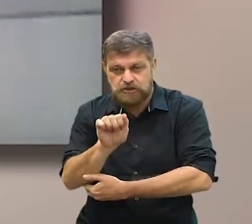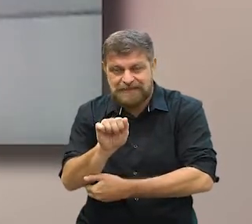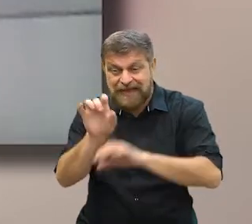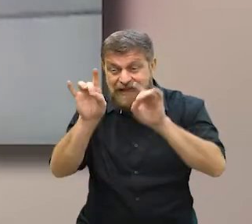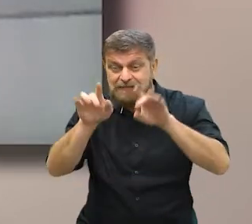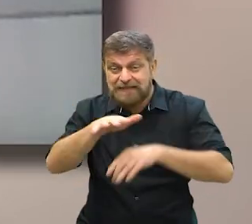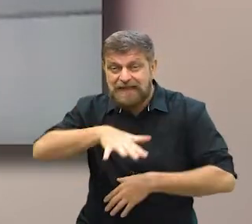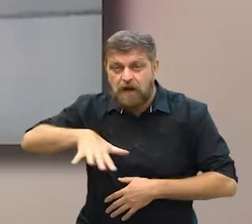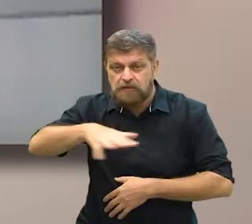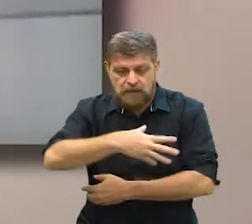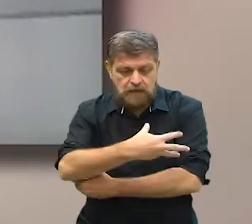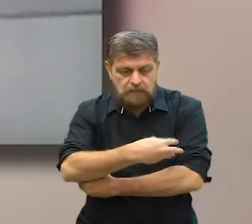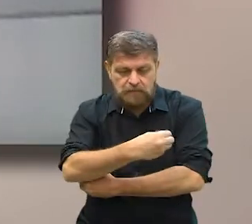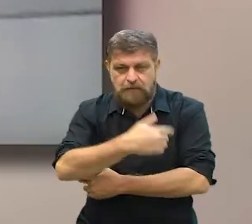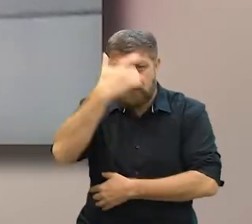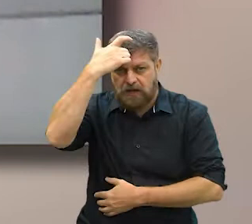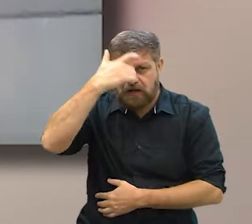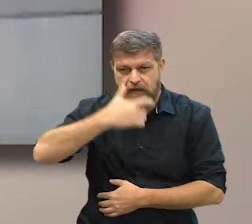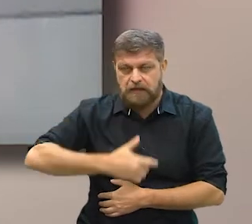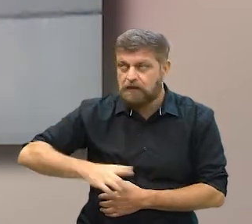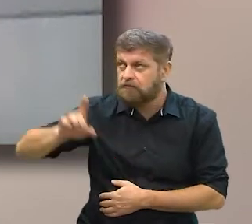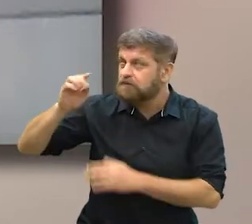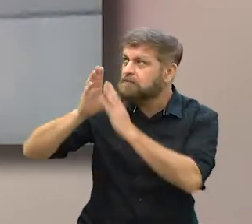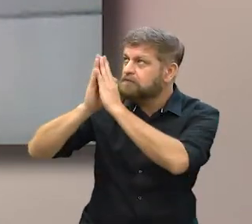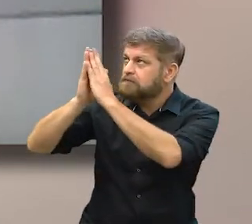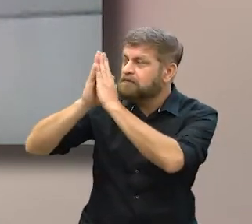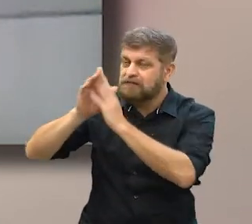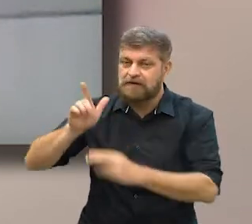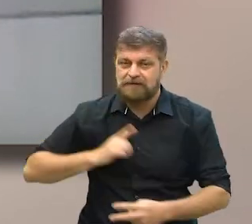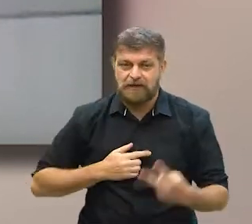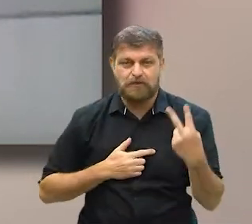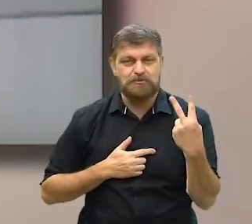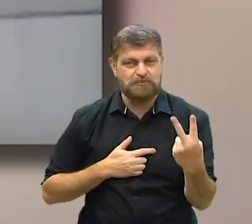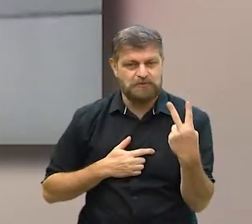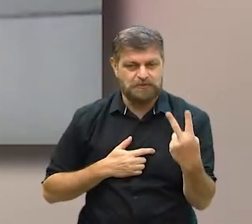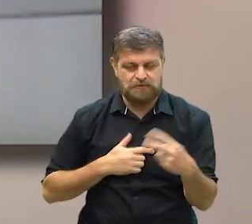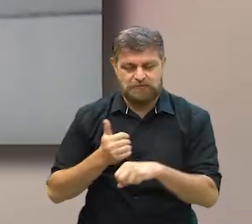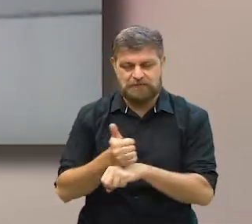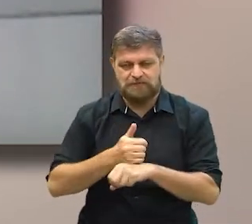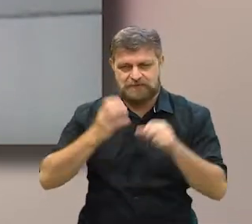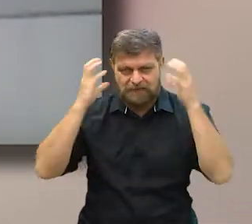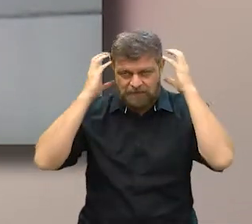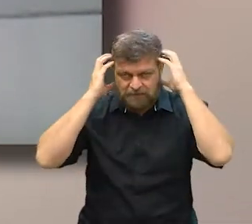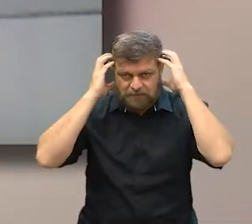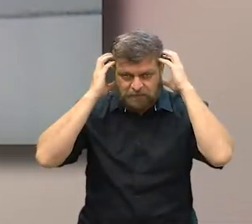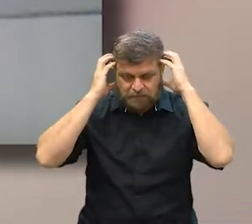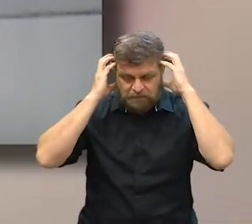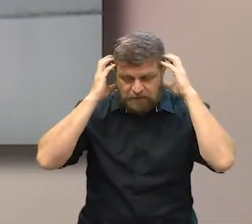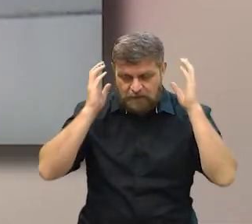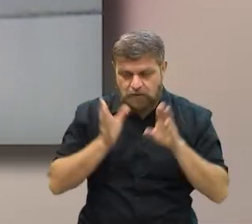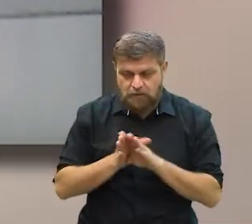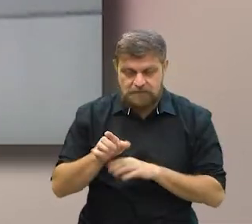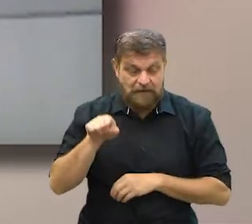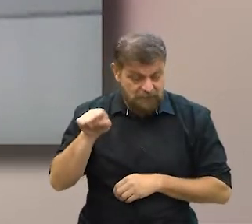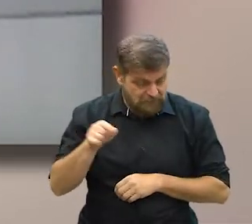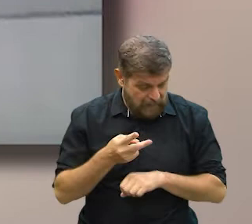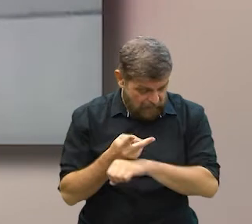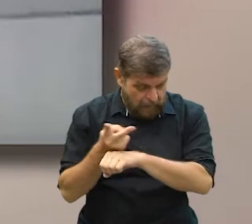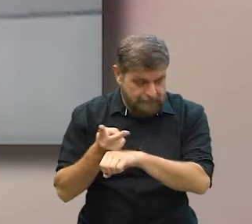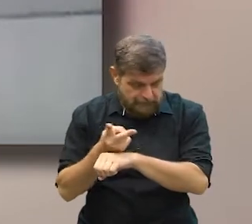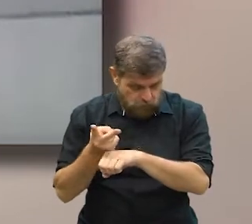né, e especializada em amamentação. Eu, graças a Deus, eu tenho 2 de